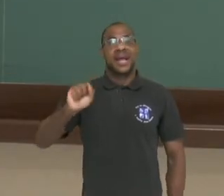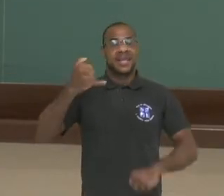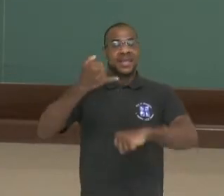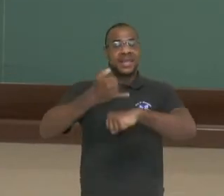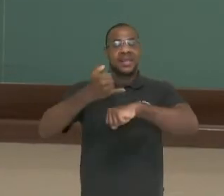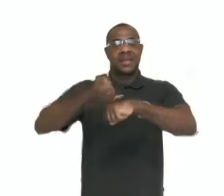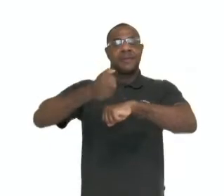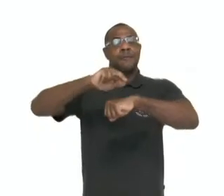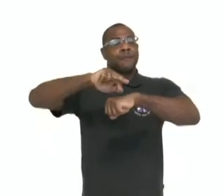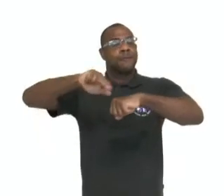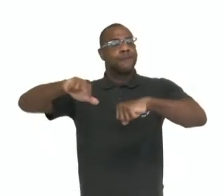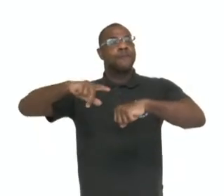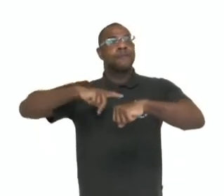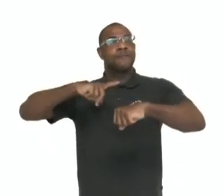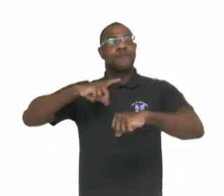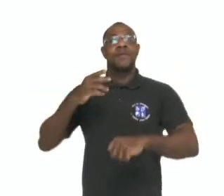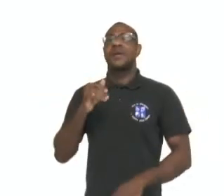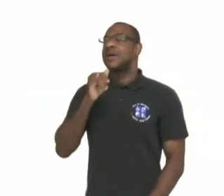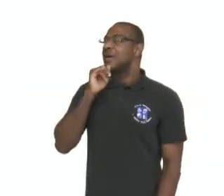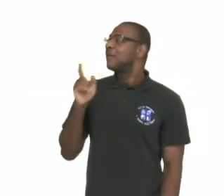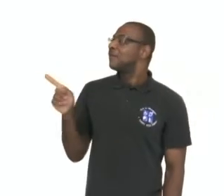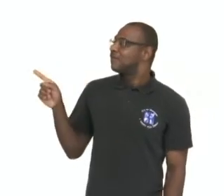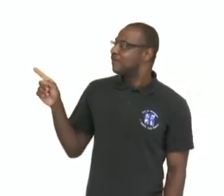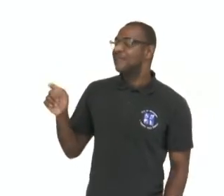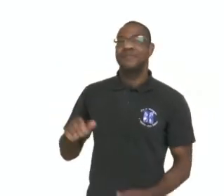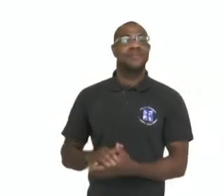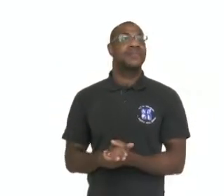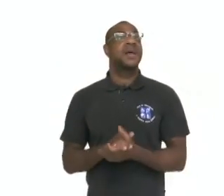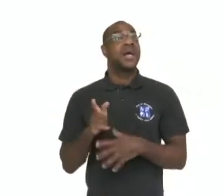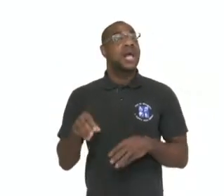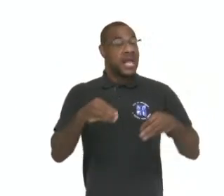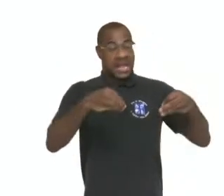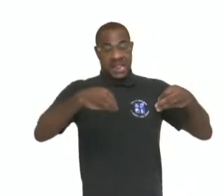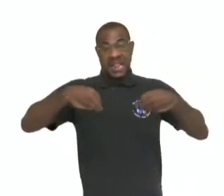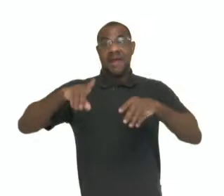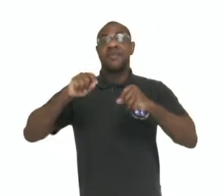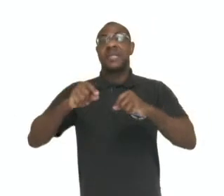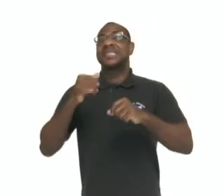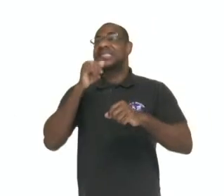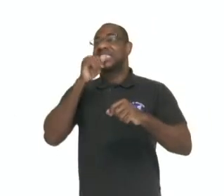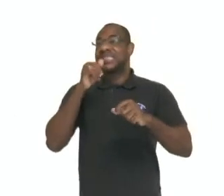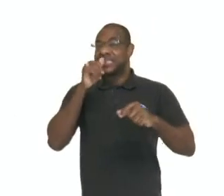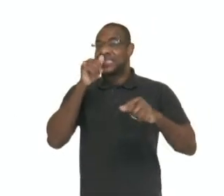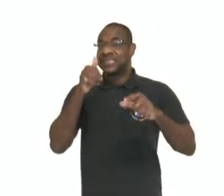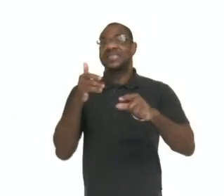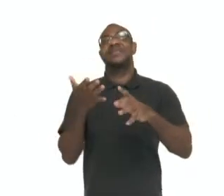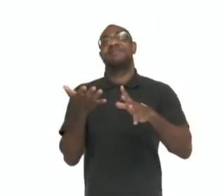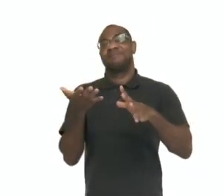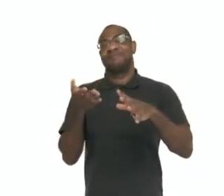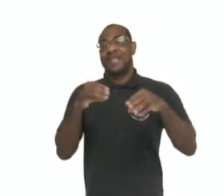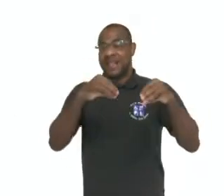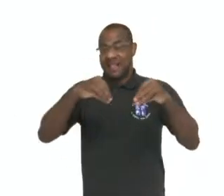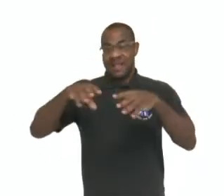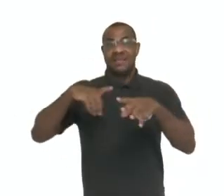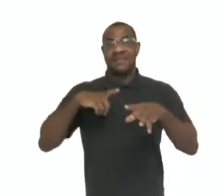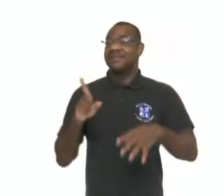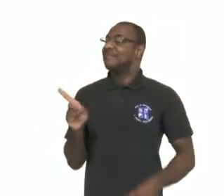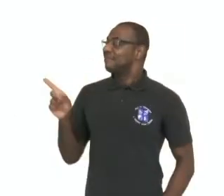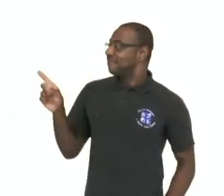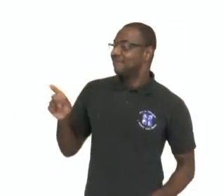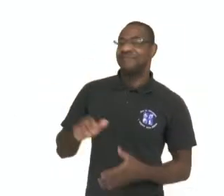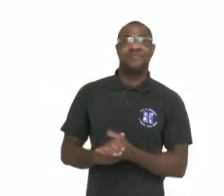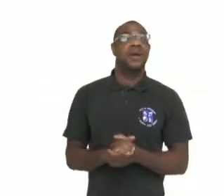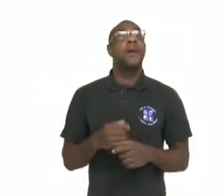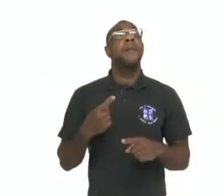Nós temos aqui alguns exemplos, né? Então, são bons condutores de corrente elétrica, por quê? Porque em seus átomos